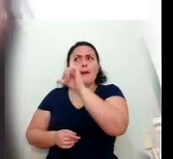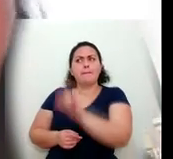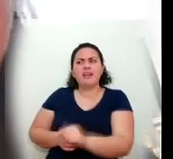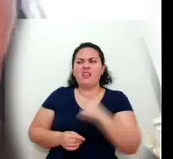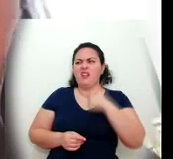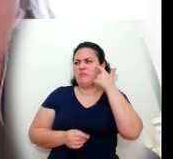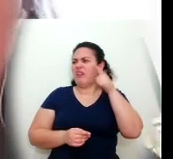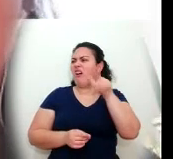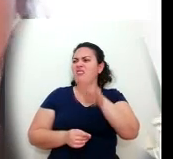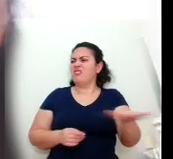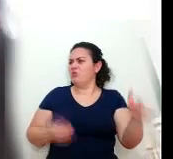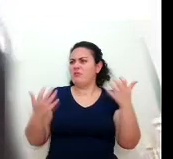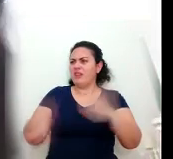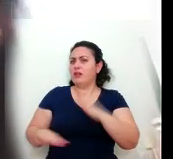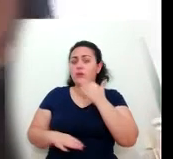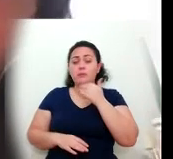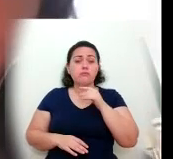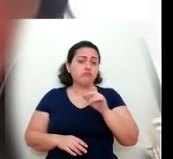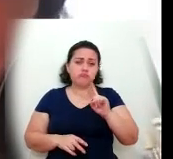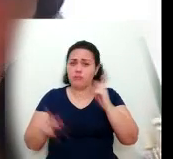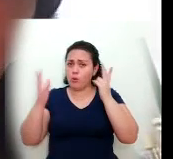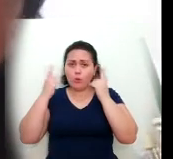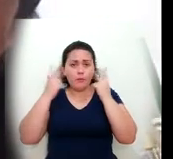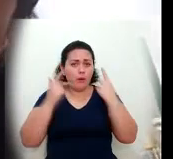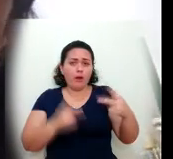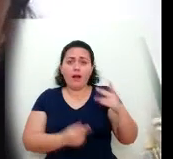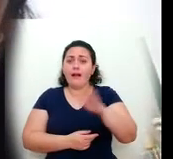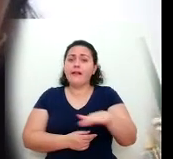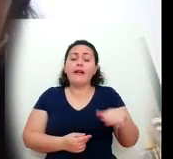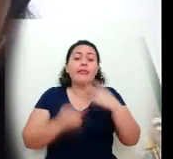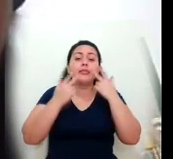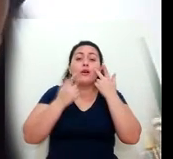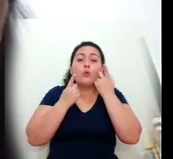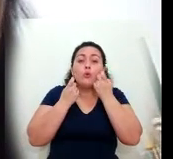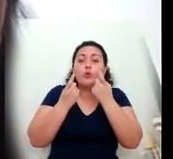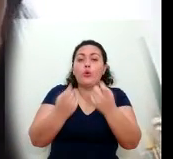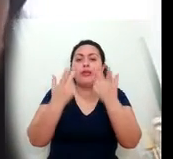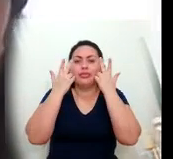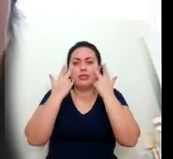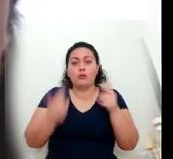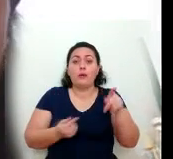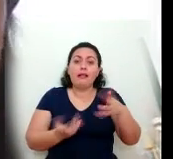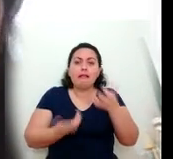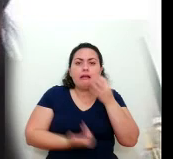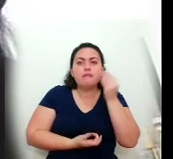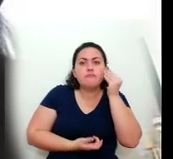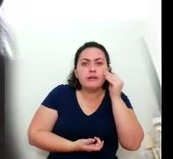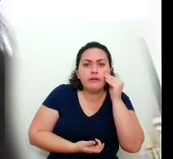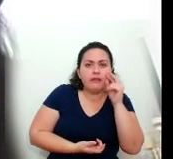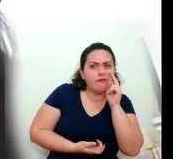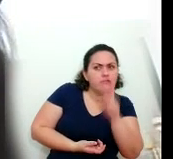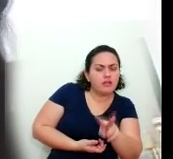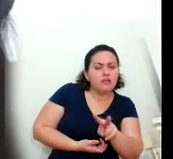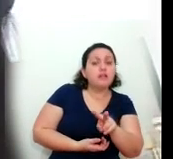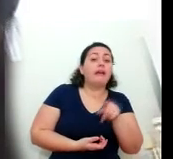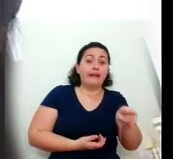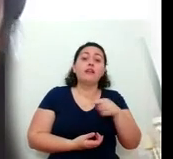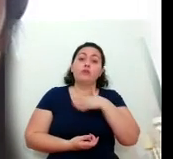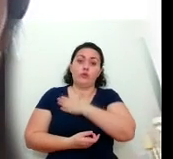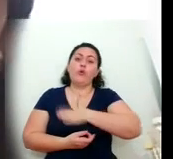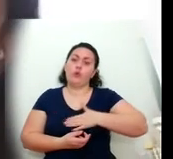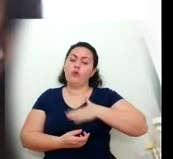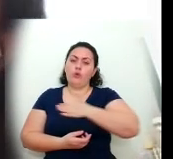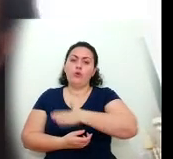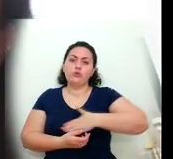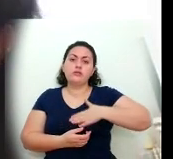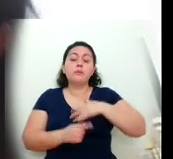fazer, a criança não vai comer. Na verdade, a criança não tem, né, essa reação. Ela é curiosa naturalmente, ela vai querer, sim, experimentar. E,